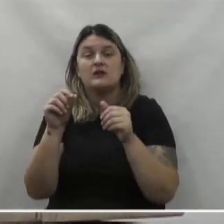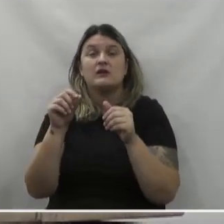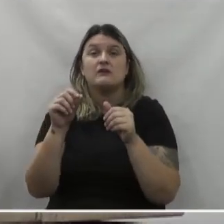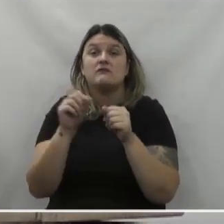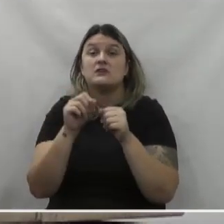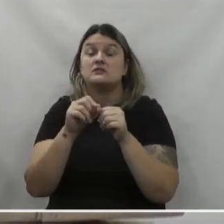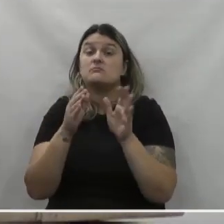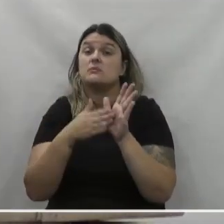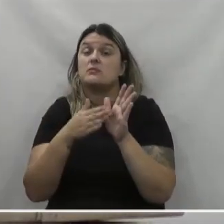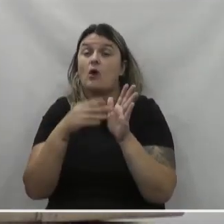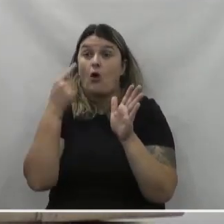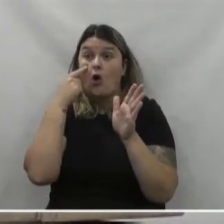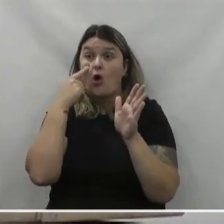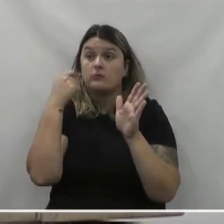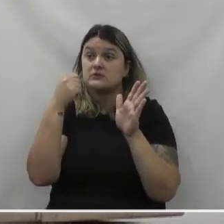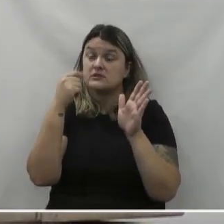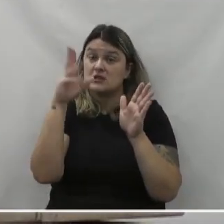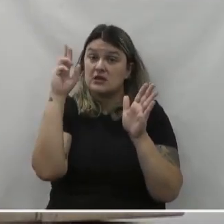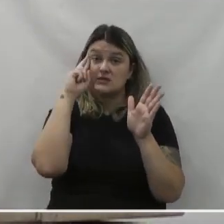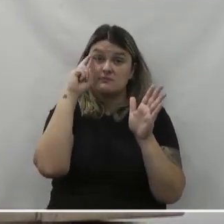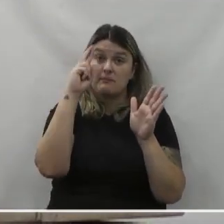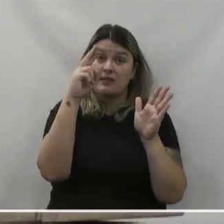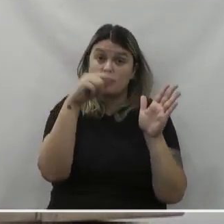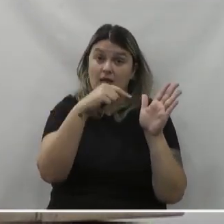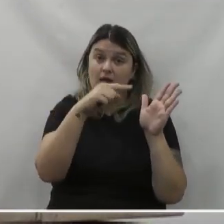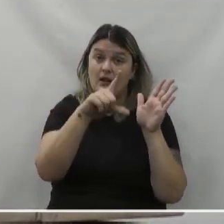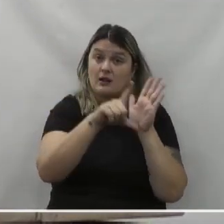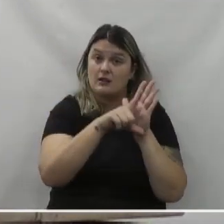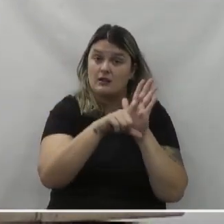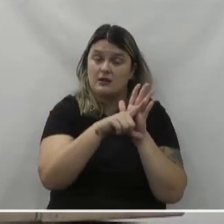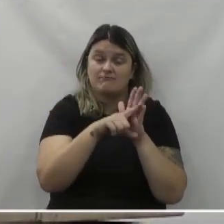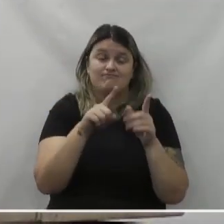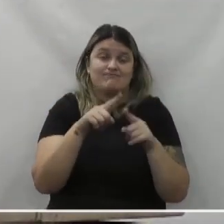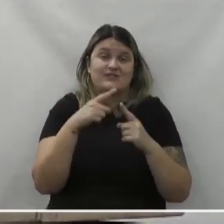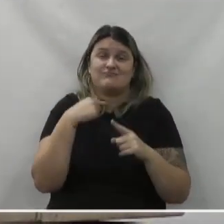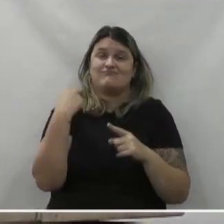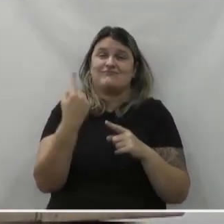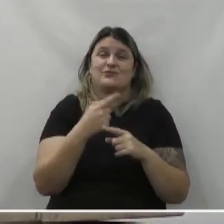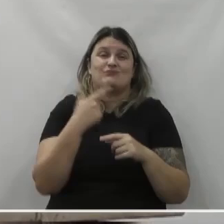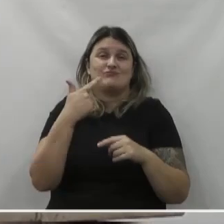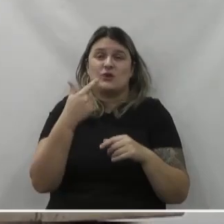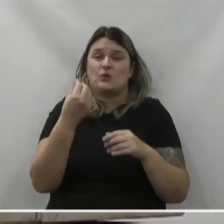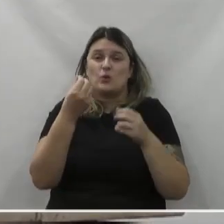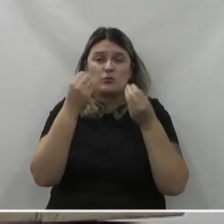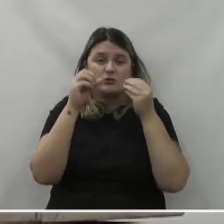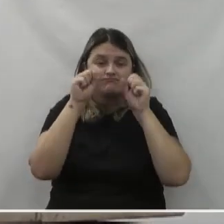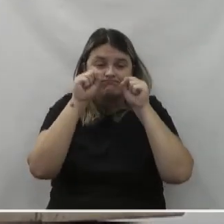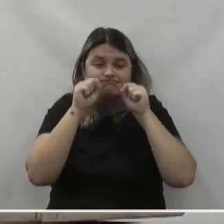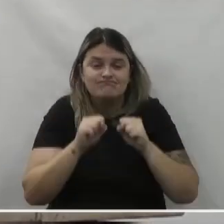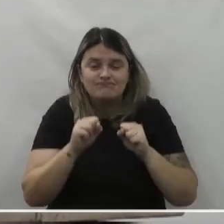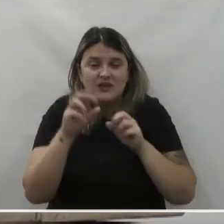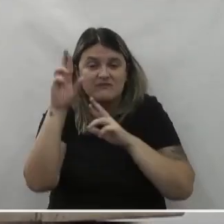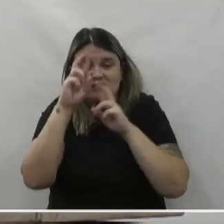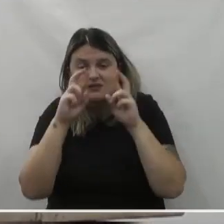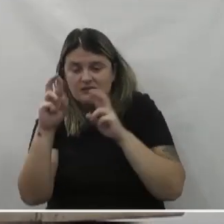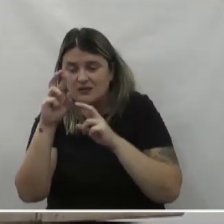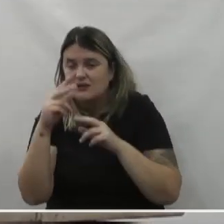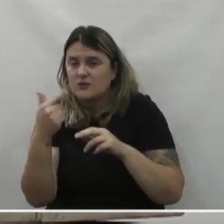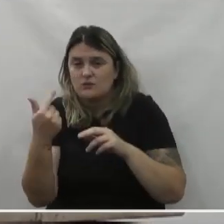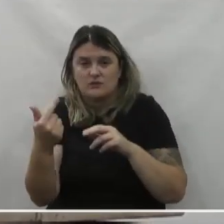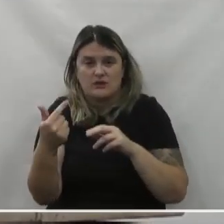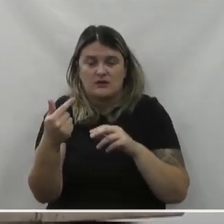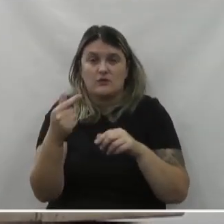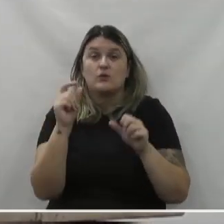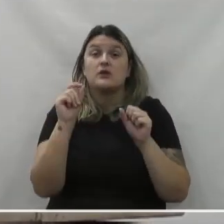que seja cumprida a lei. Mas eu venho aqui hoje dizer que não cabe a nós, vereadores, a fiscalização. O que a gente pode